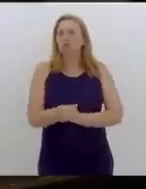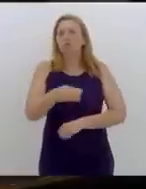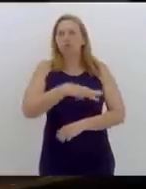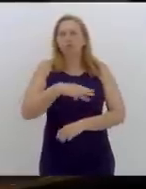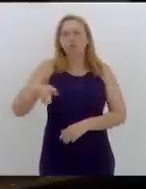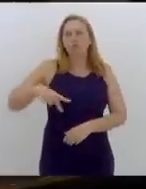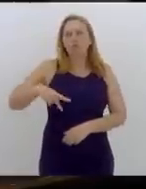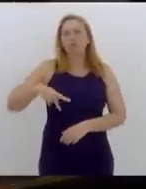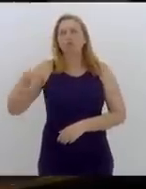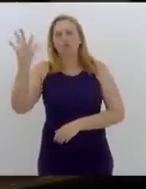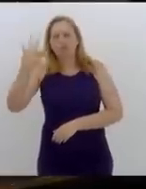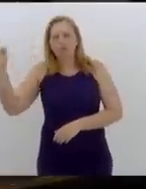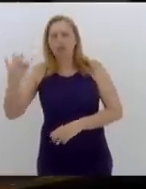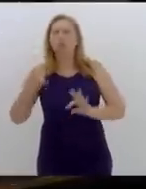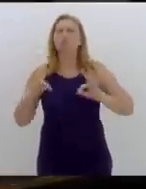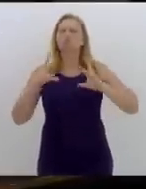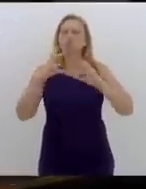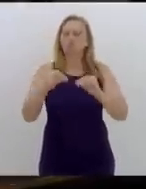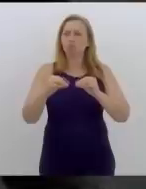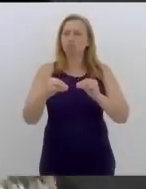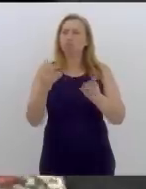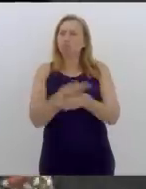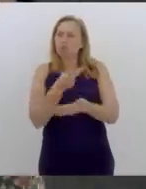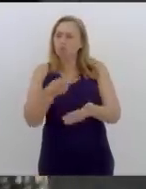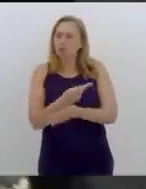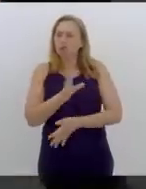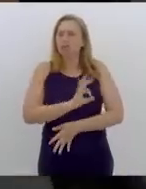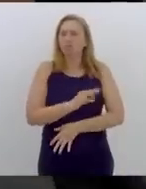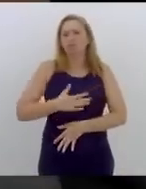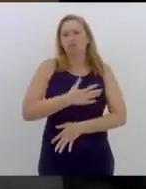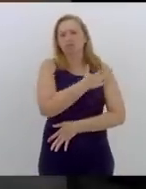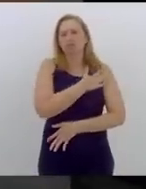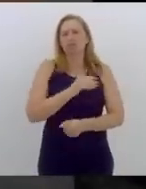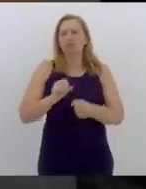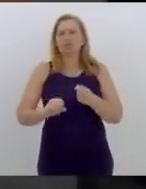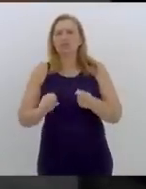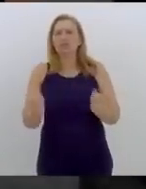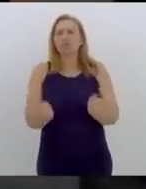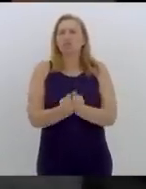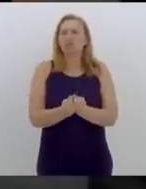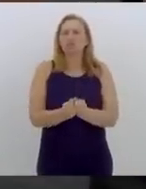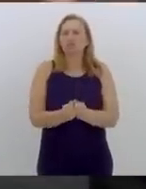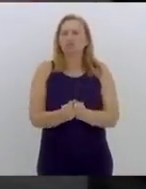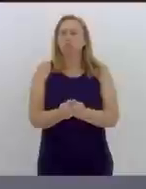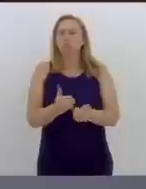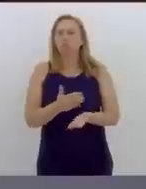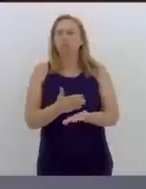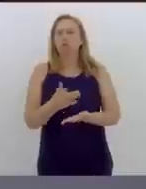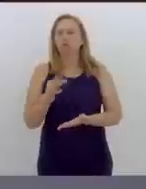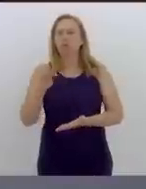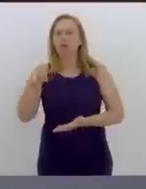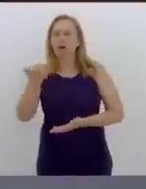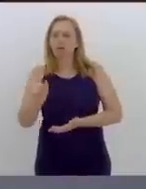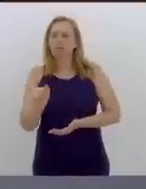Federal toda irregularidade que a polícia militar está fazendo com os reformados